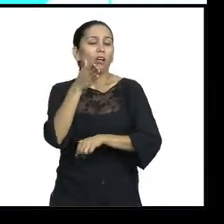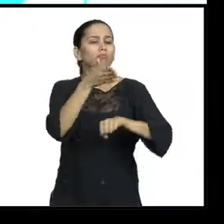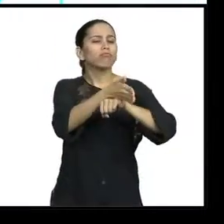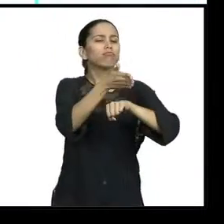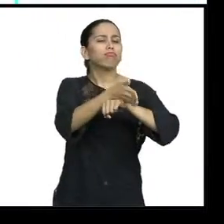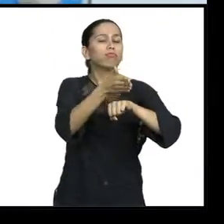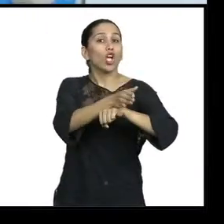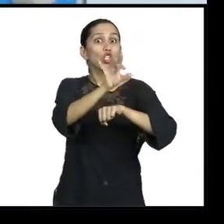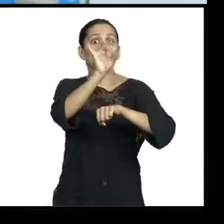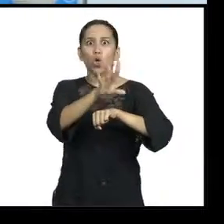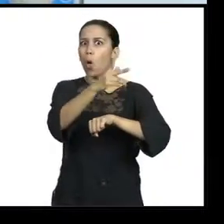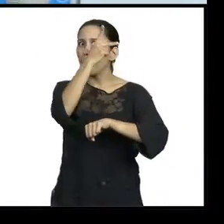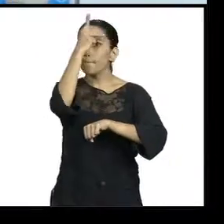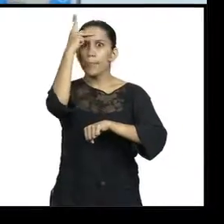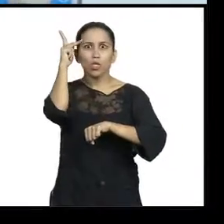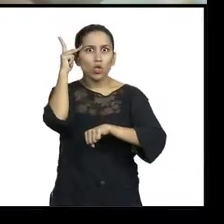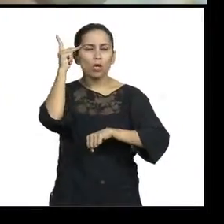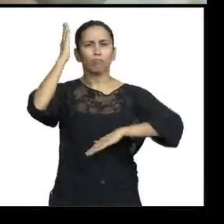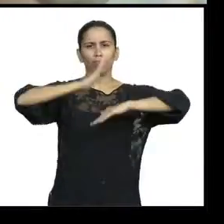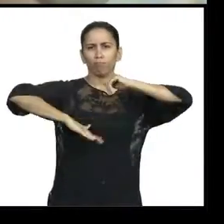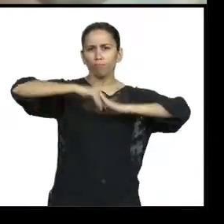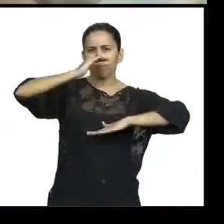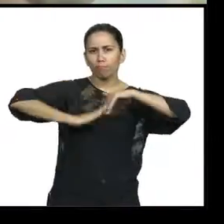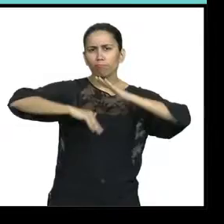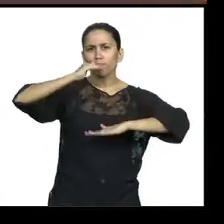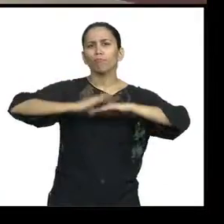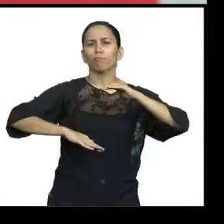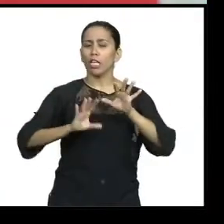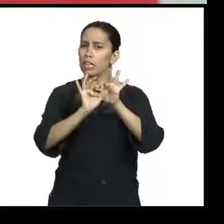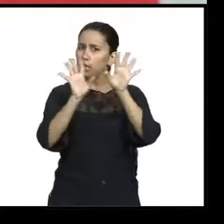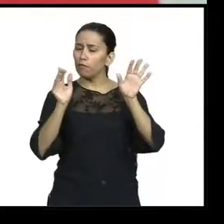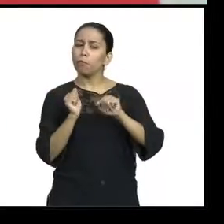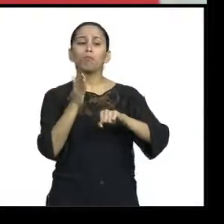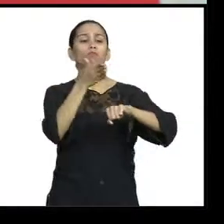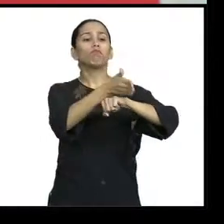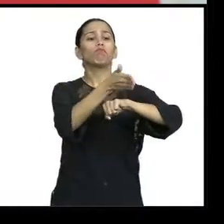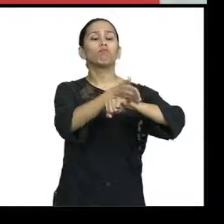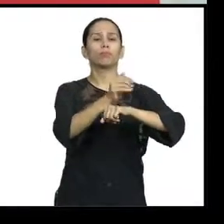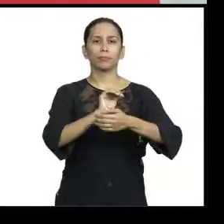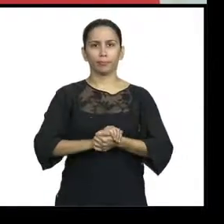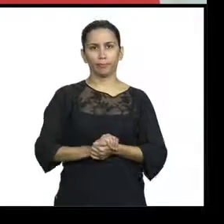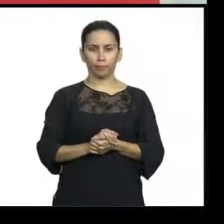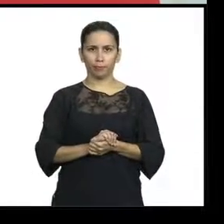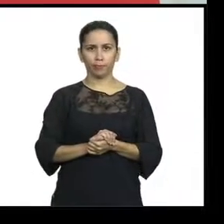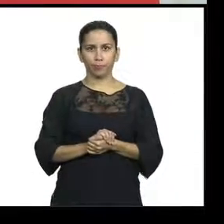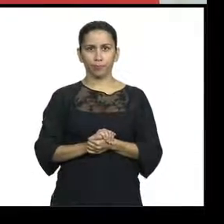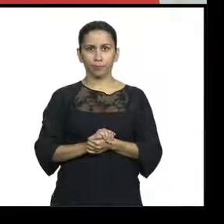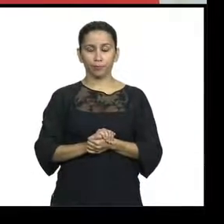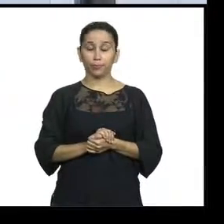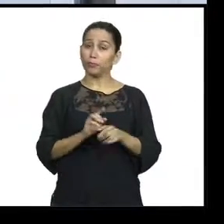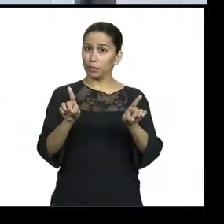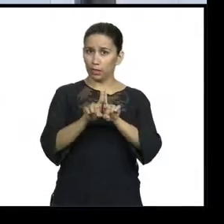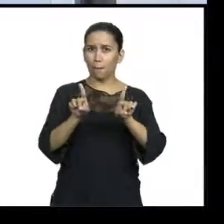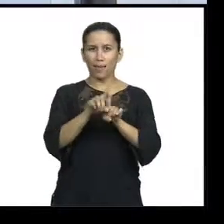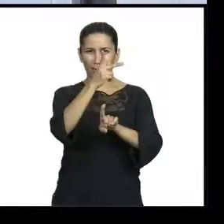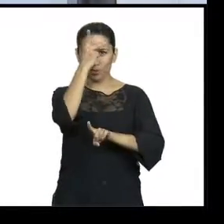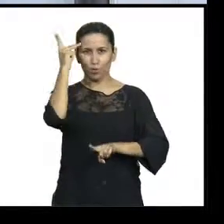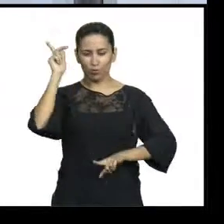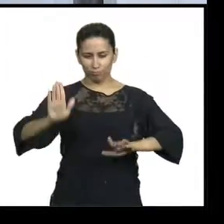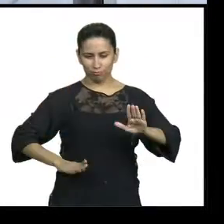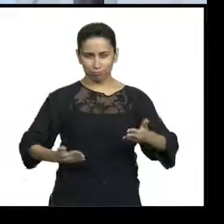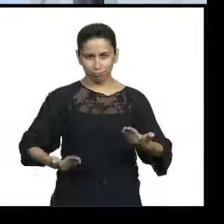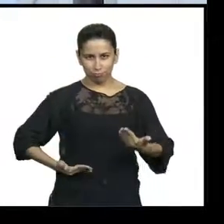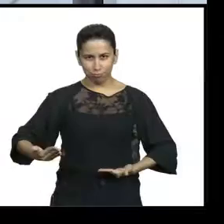é restrito aos trabalhadores habilitados e autorizados. Além disso, os trabalhadores devem observar as sinalizações